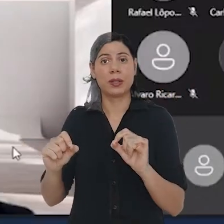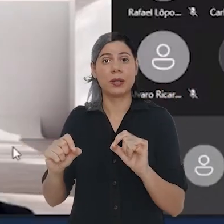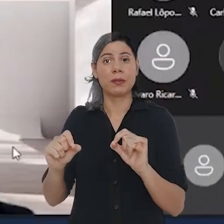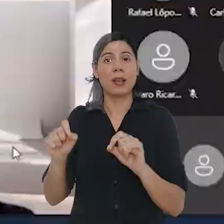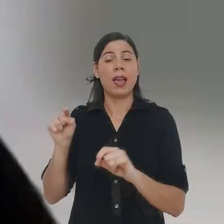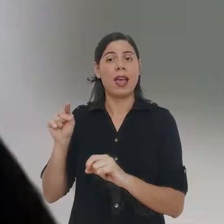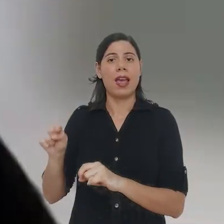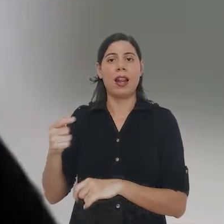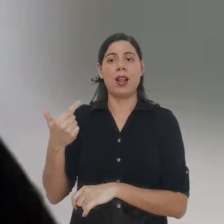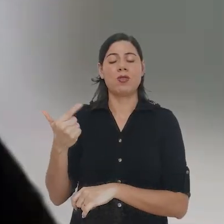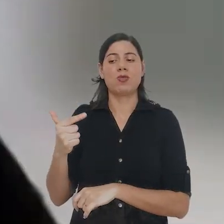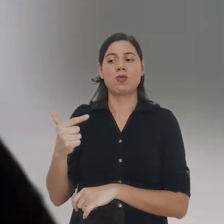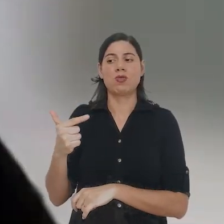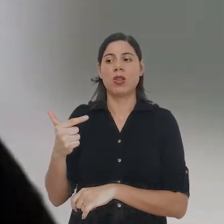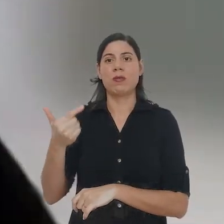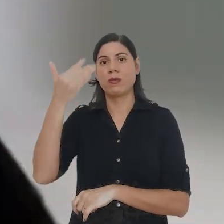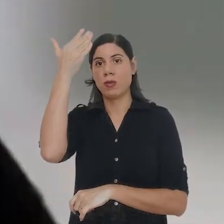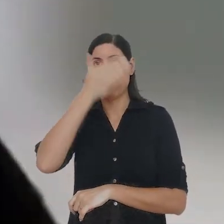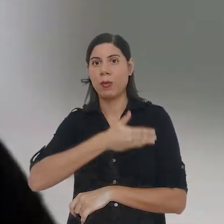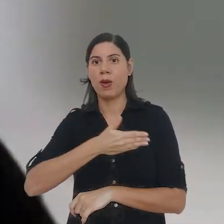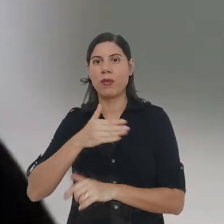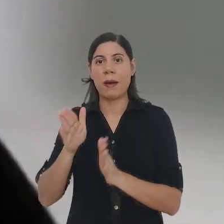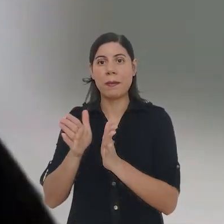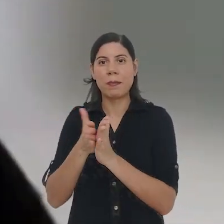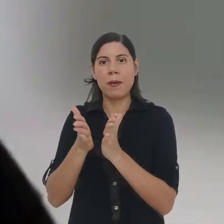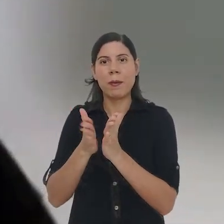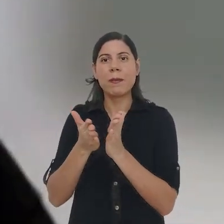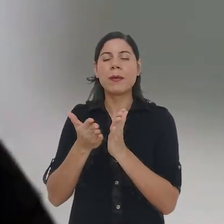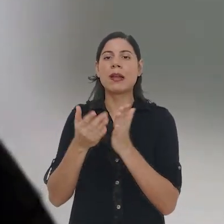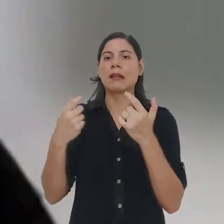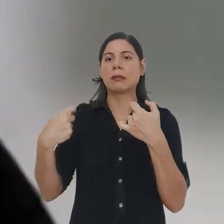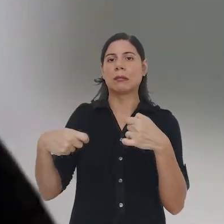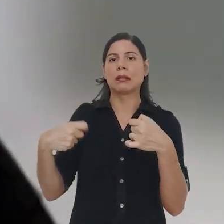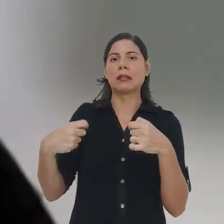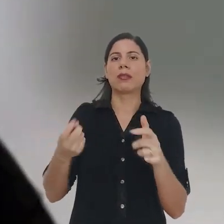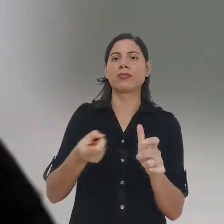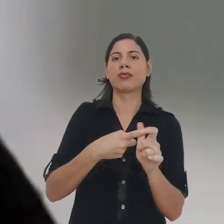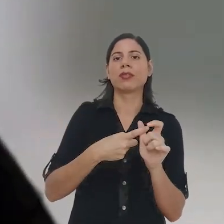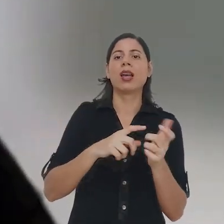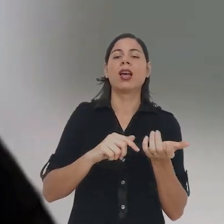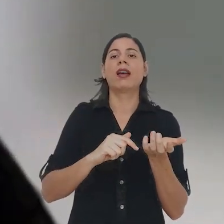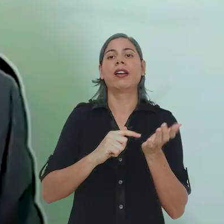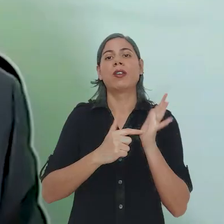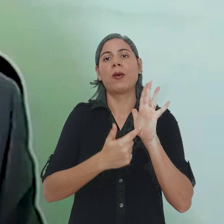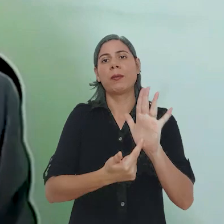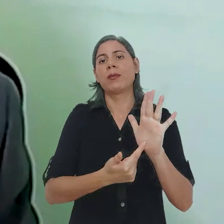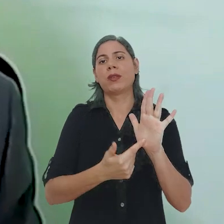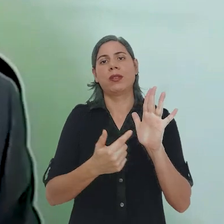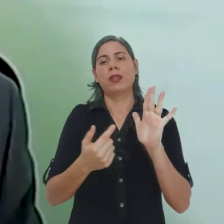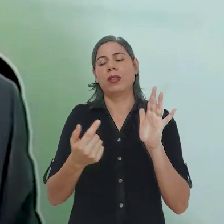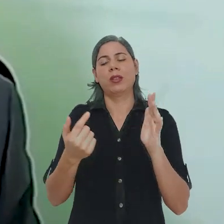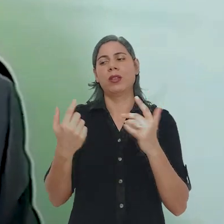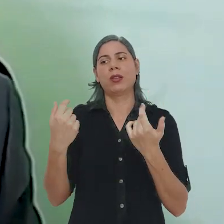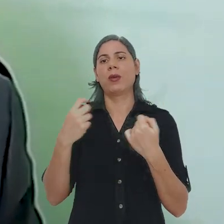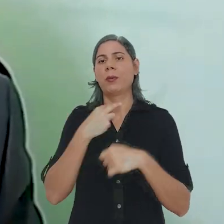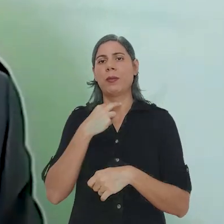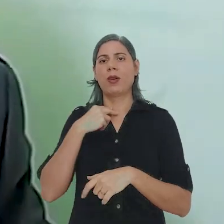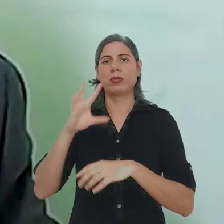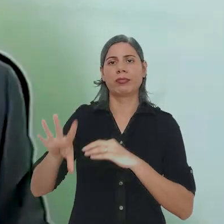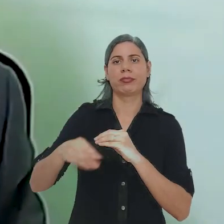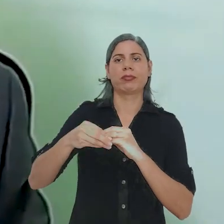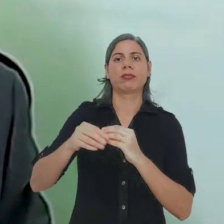carência da autora não foi comprovada e que a lei impossibilita a acumulação. Os requisitos legais são bem